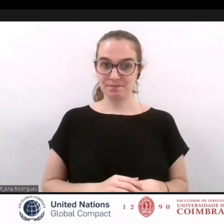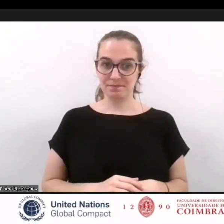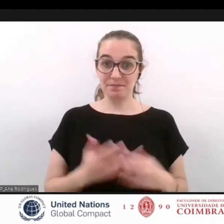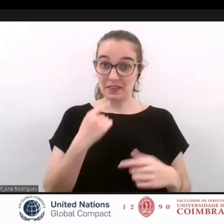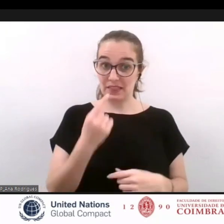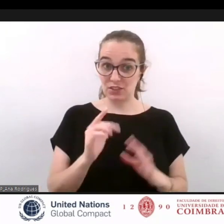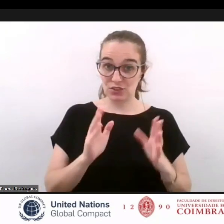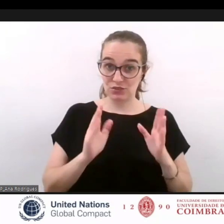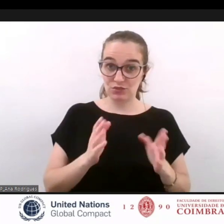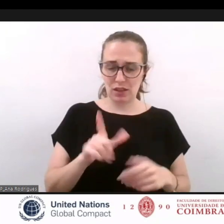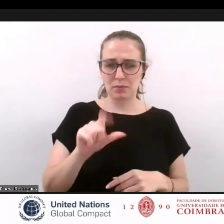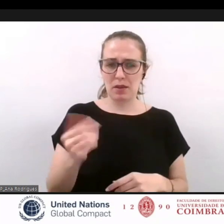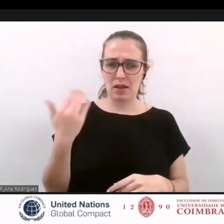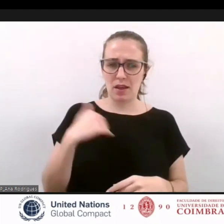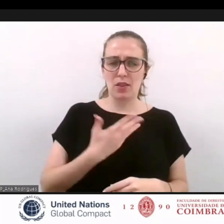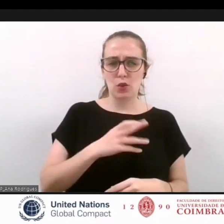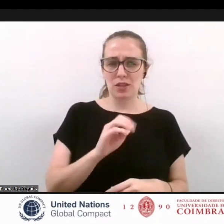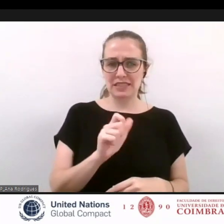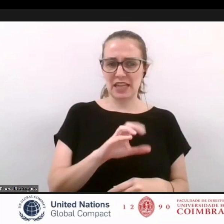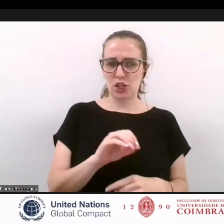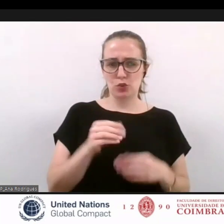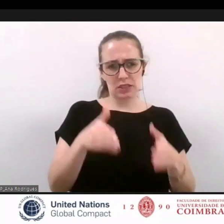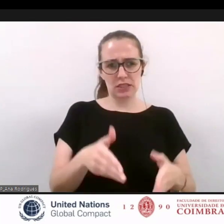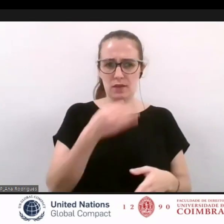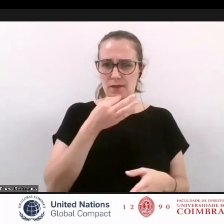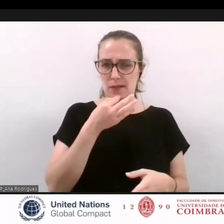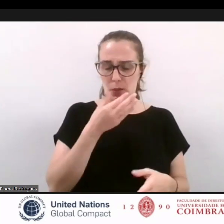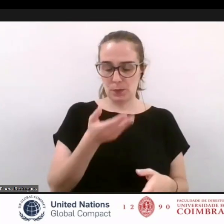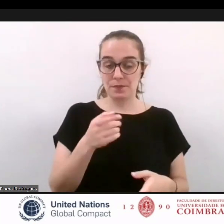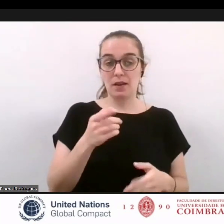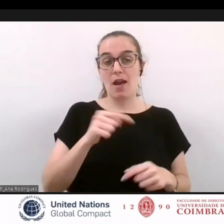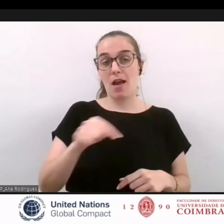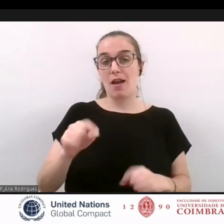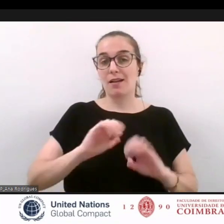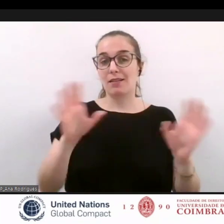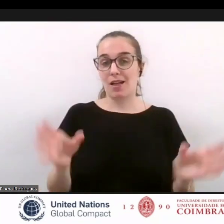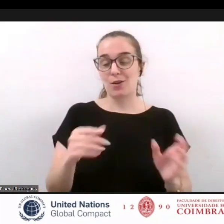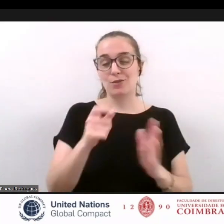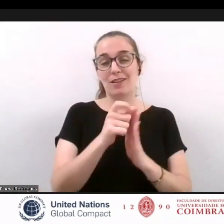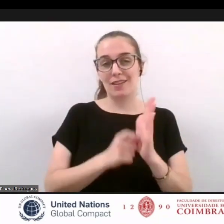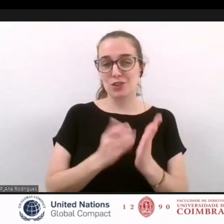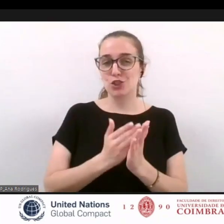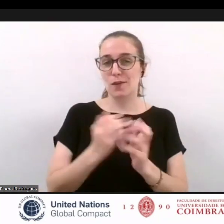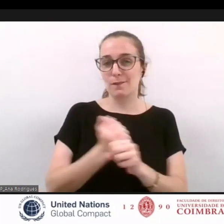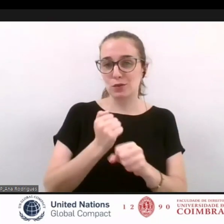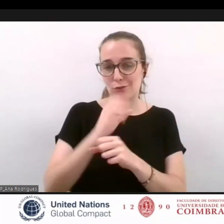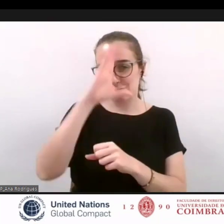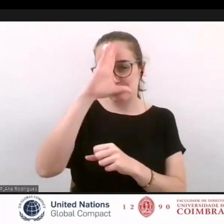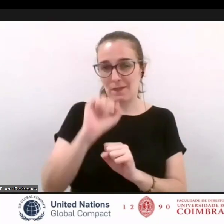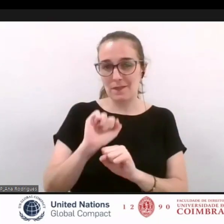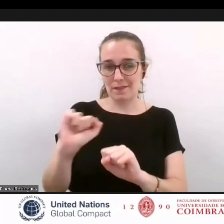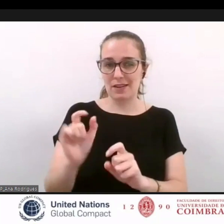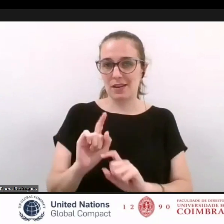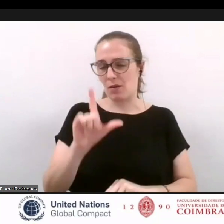bem reforçado até pelo Dr. Sérgio na sua introdução, logicamente a agenda não se resume ao papel do Estado, mas há uma